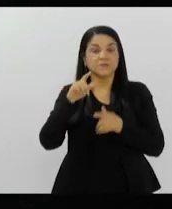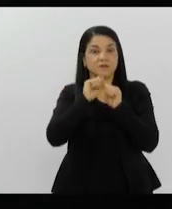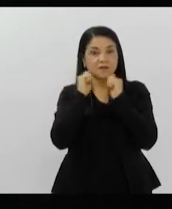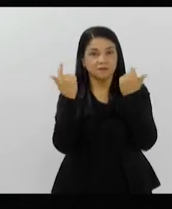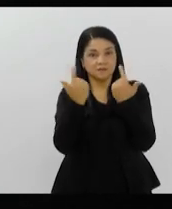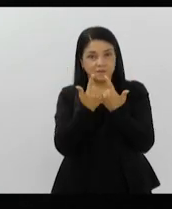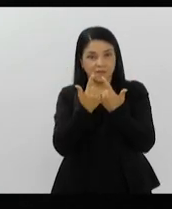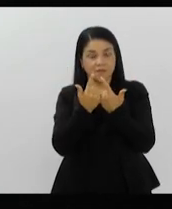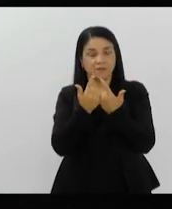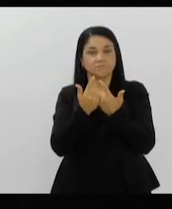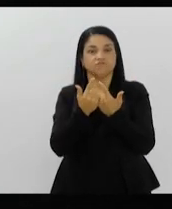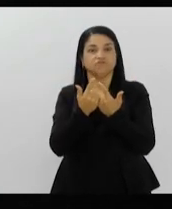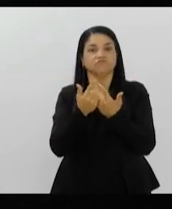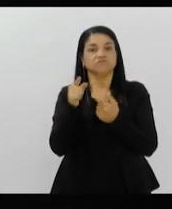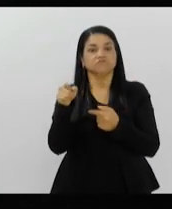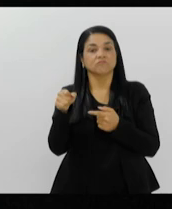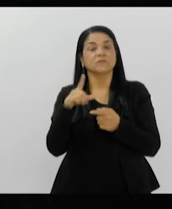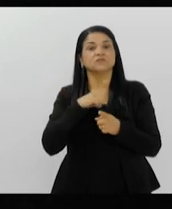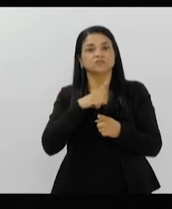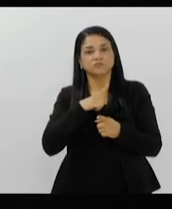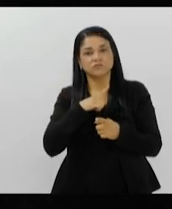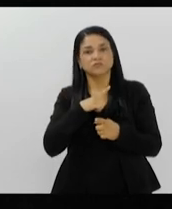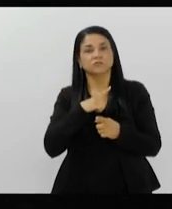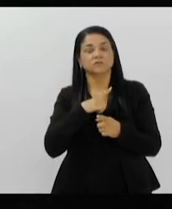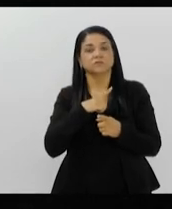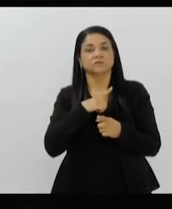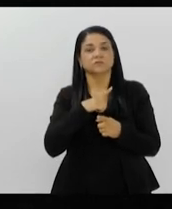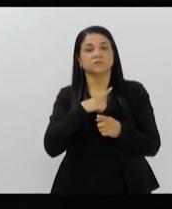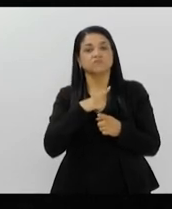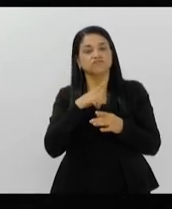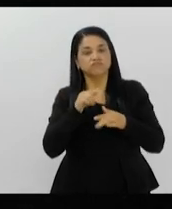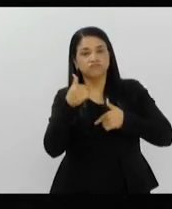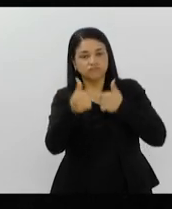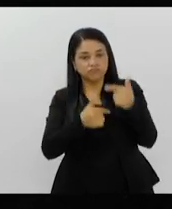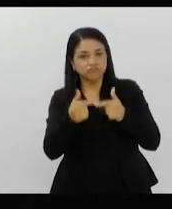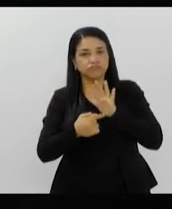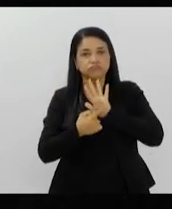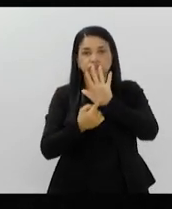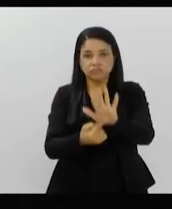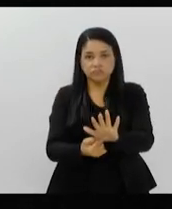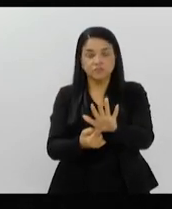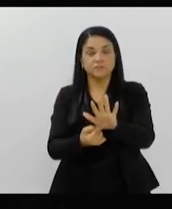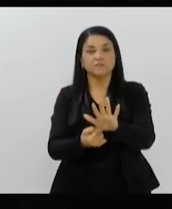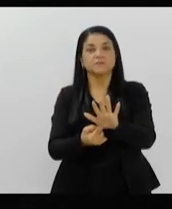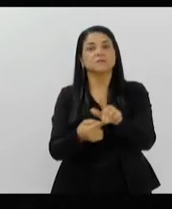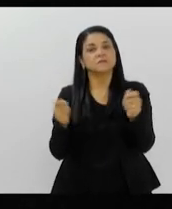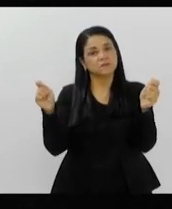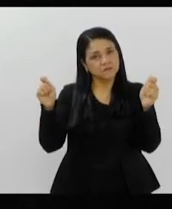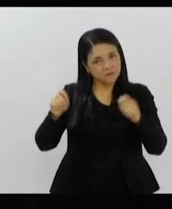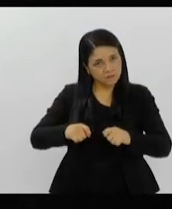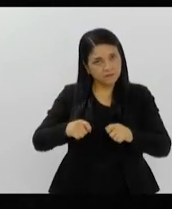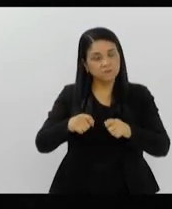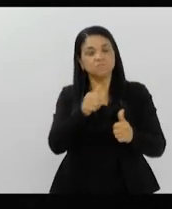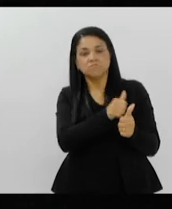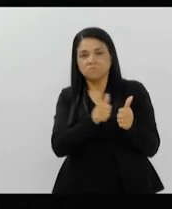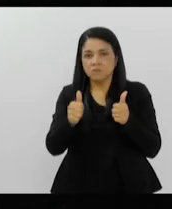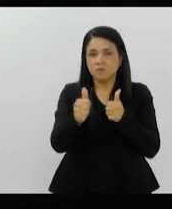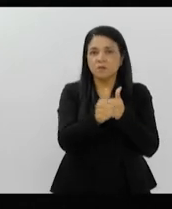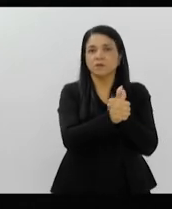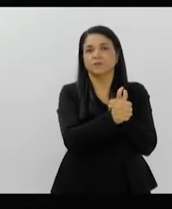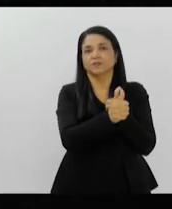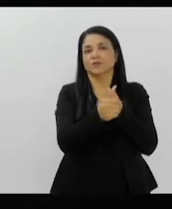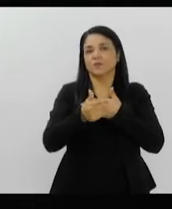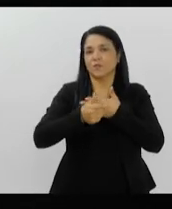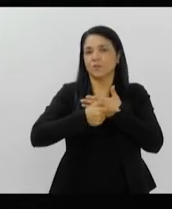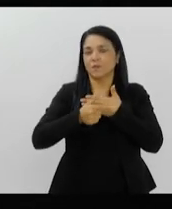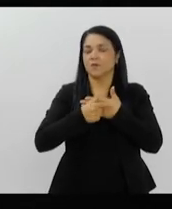estado, juntamente com a UNALE, já terão a sua forma de mostrar que somos também protagonistas nesse